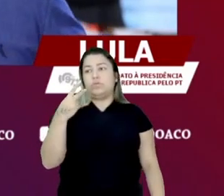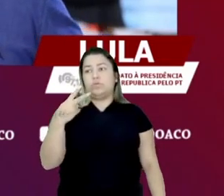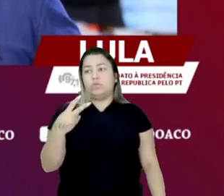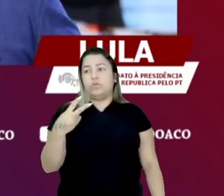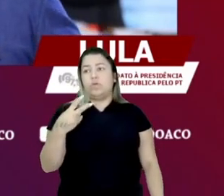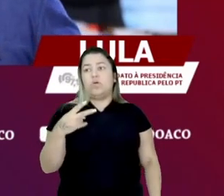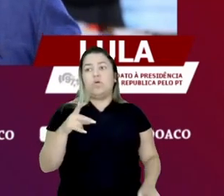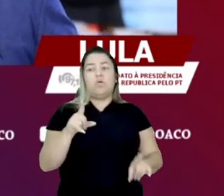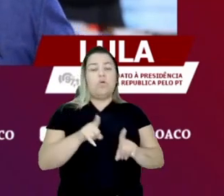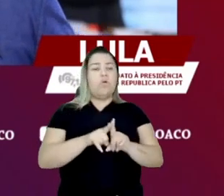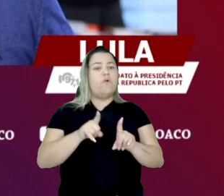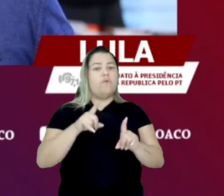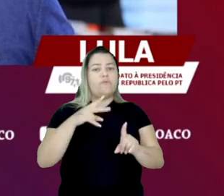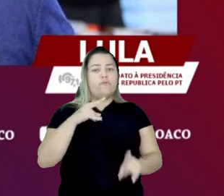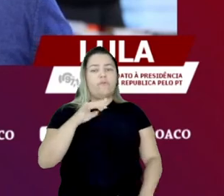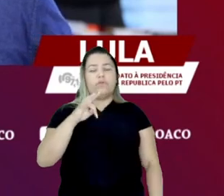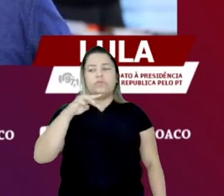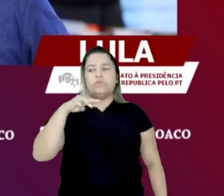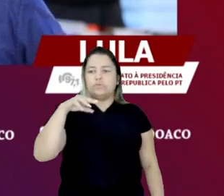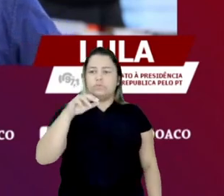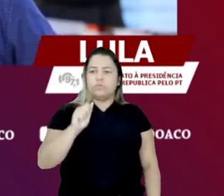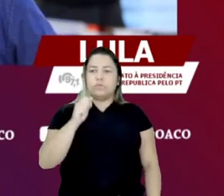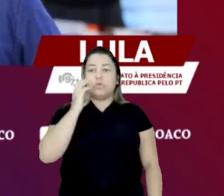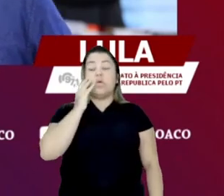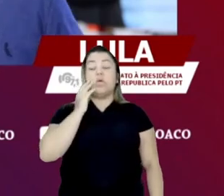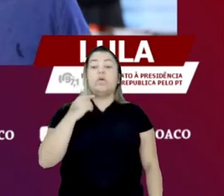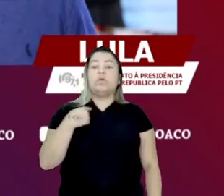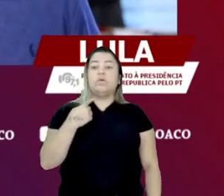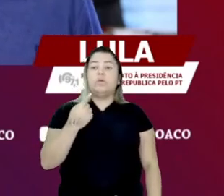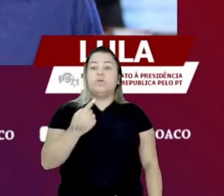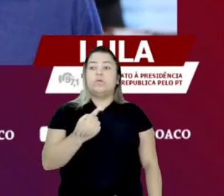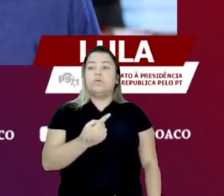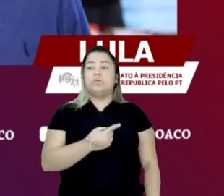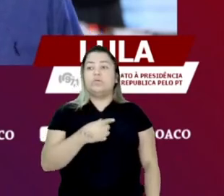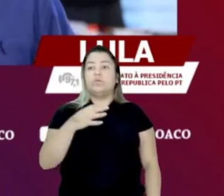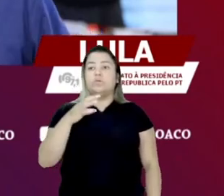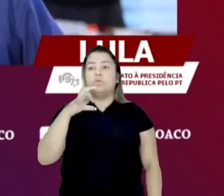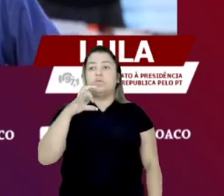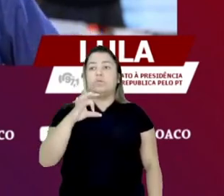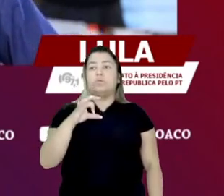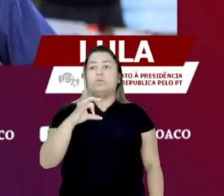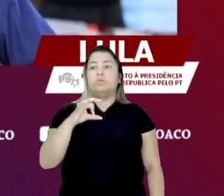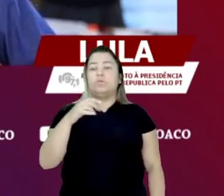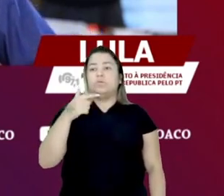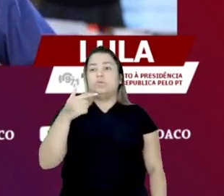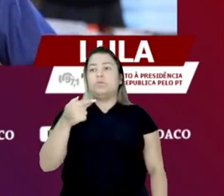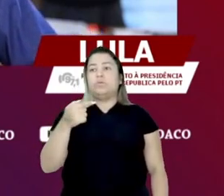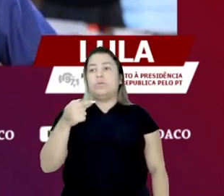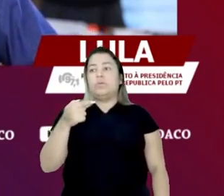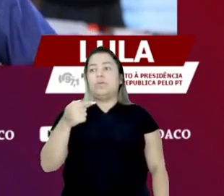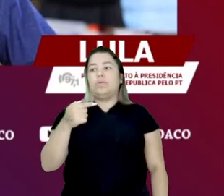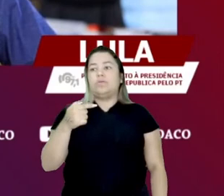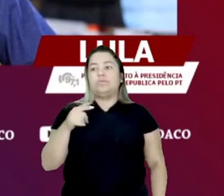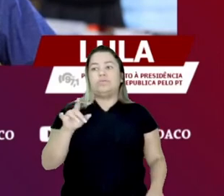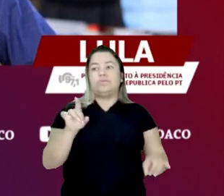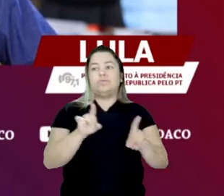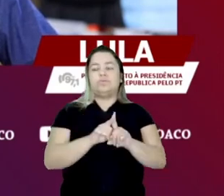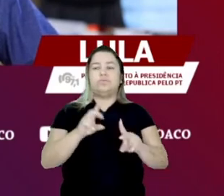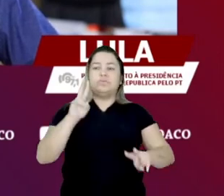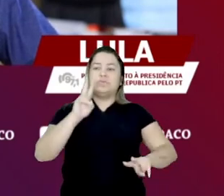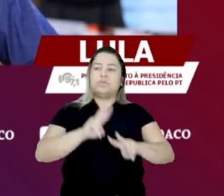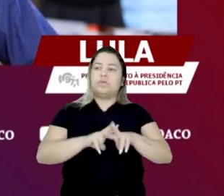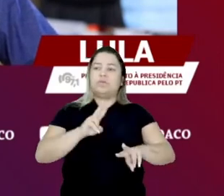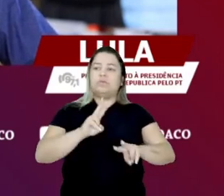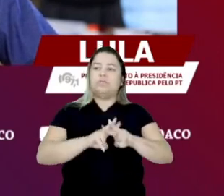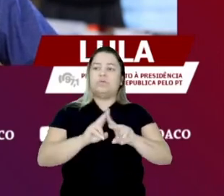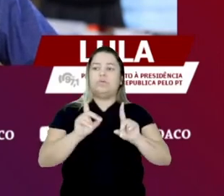feliz do que aqueles que me prenderam. Ó, o presidente Lula, né, que também é pré-candidato à presidência